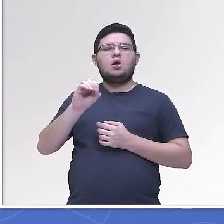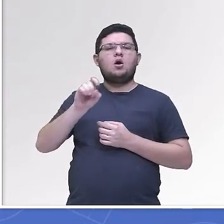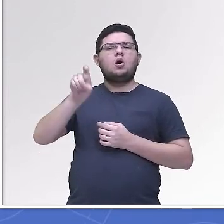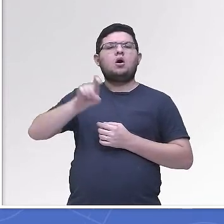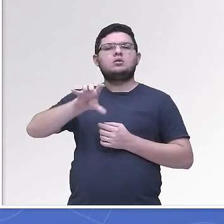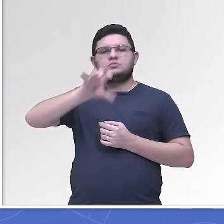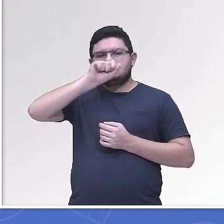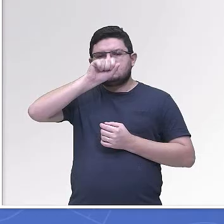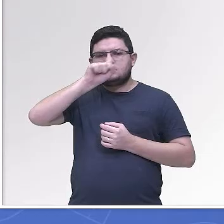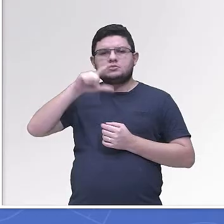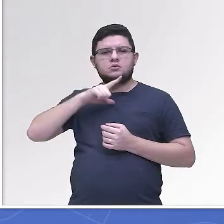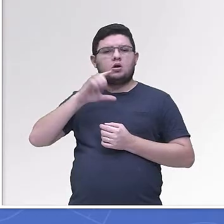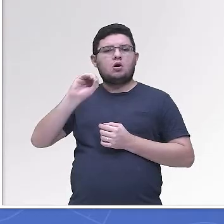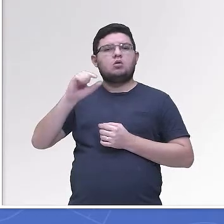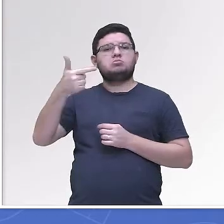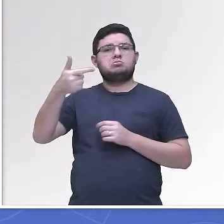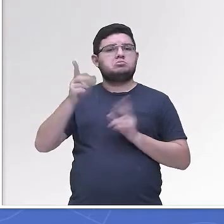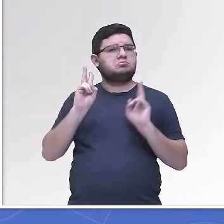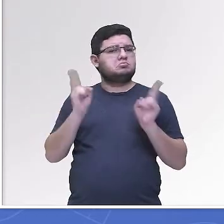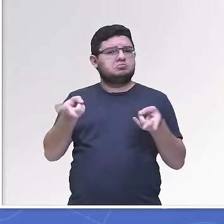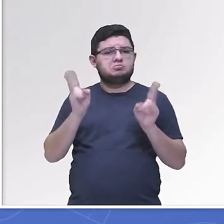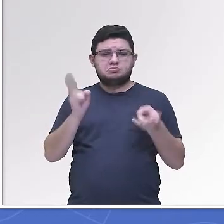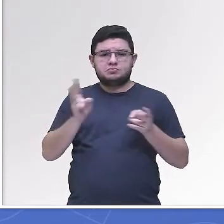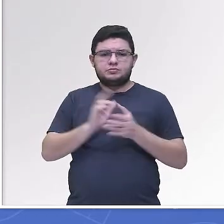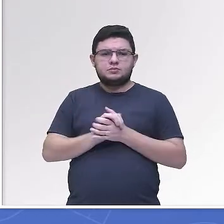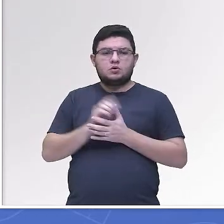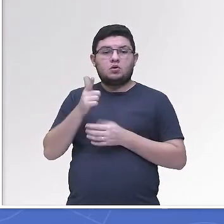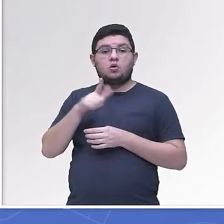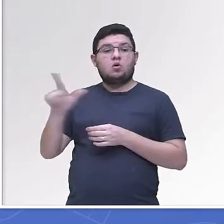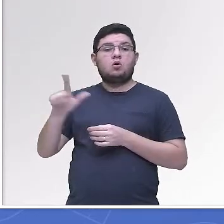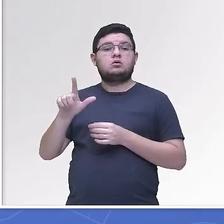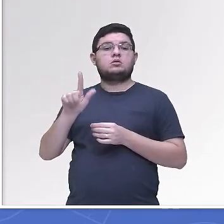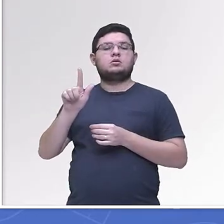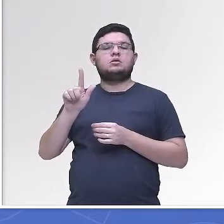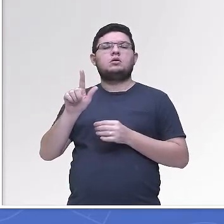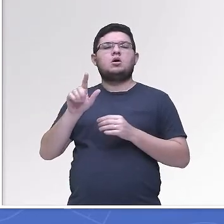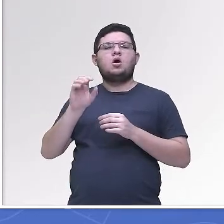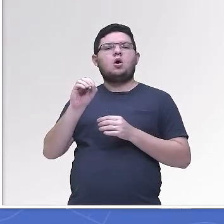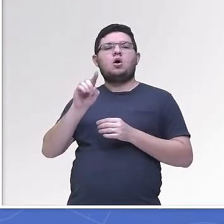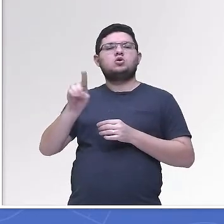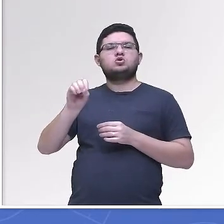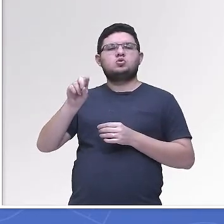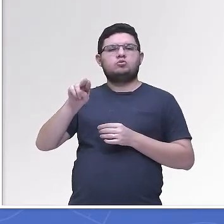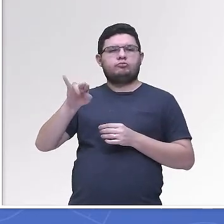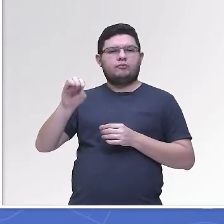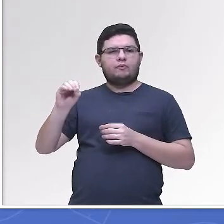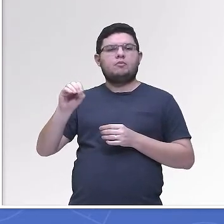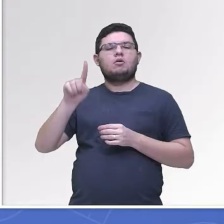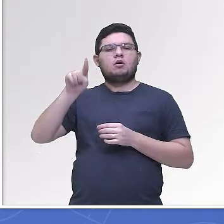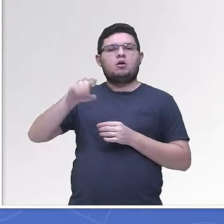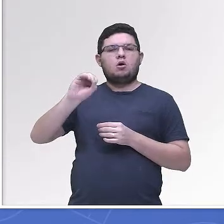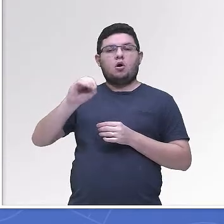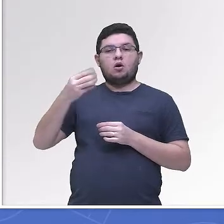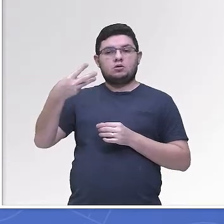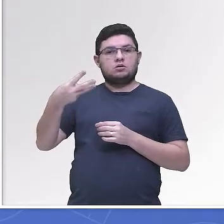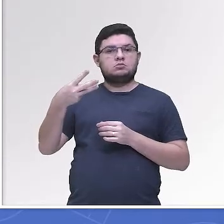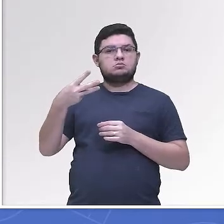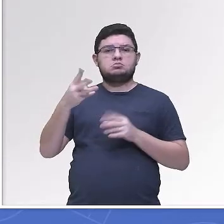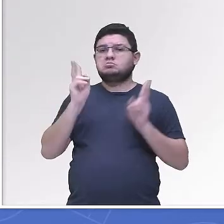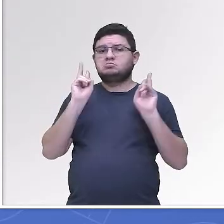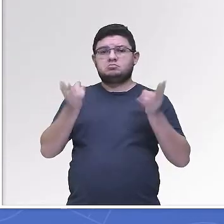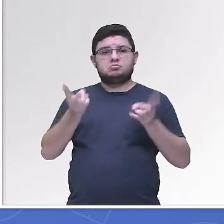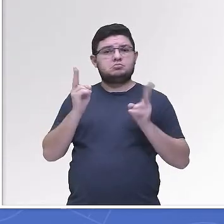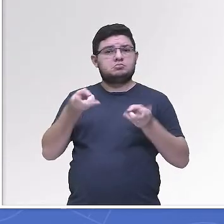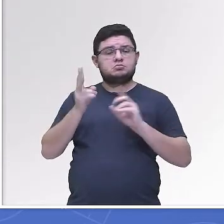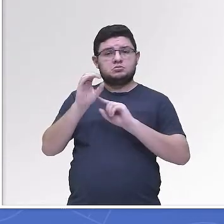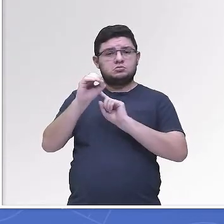simples. O3, que é o gás ozônio, é uma substância simples. Então, porque são